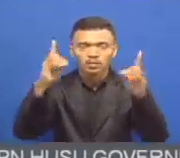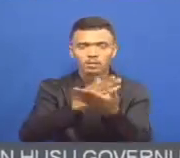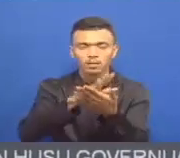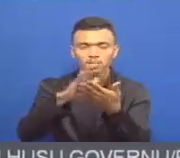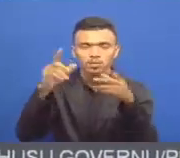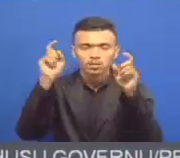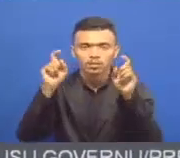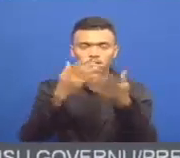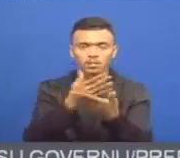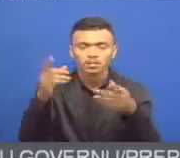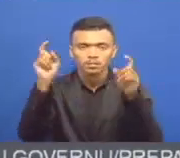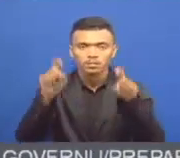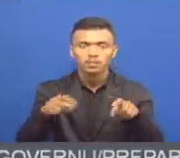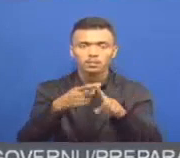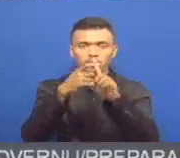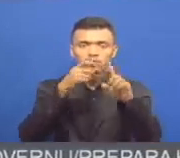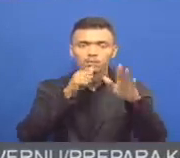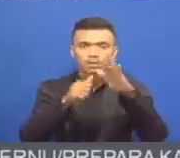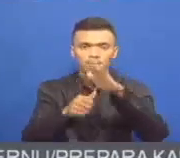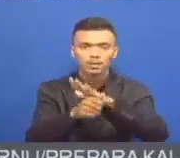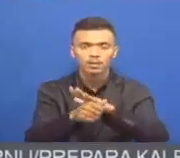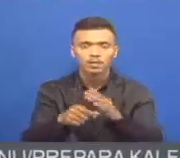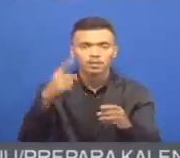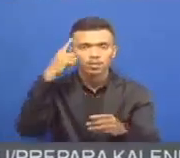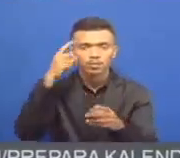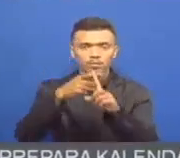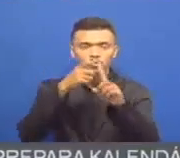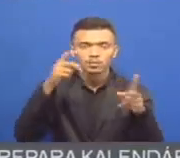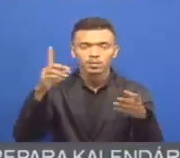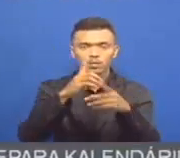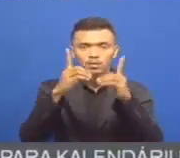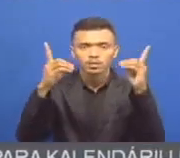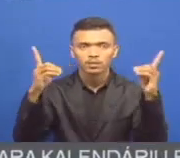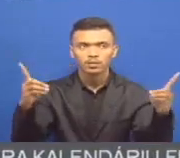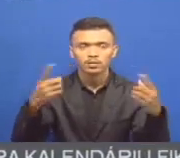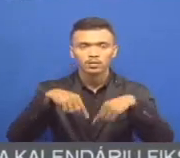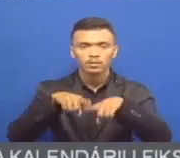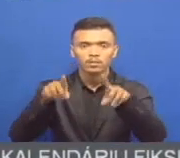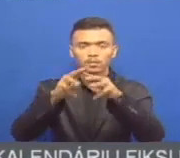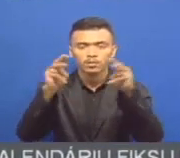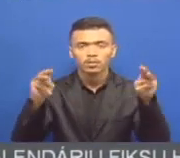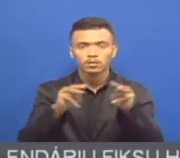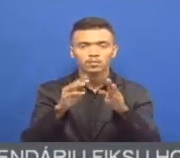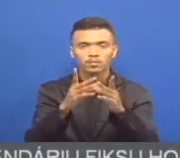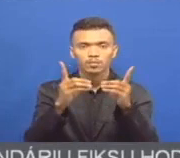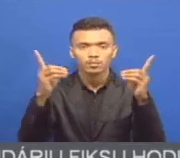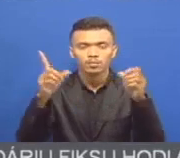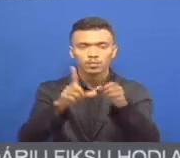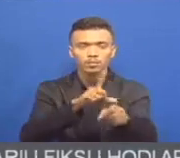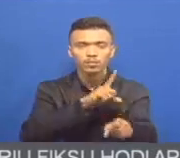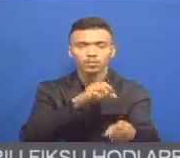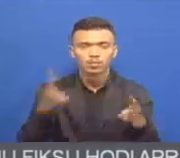a necessidade básica lhe russi dalan ilegal. Causa russi distância, russi Fatumeia ba capital município DOC, no